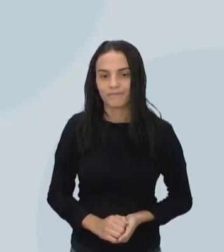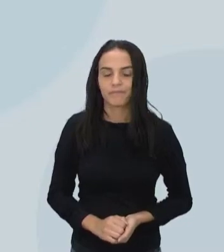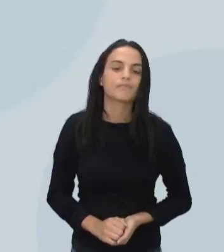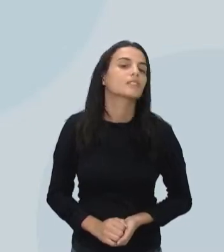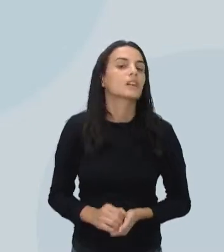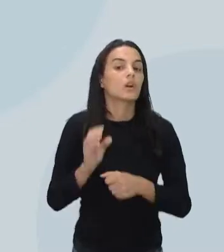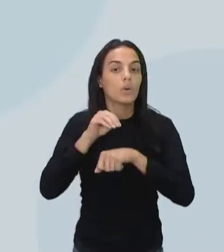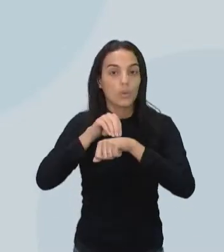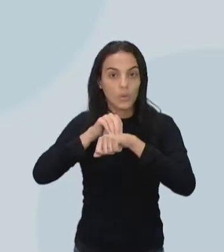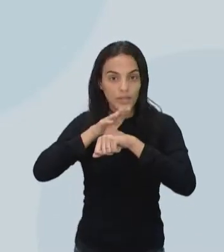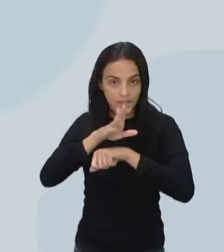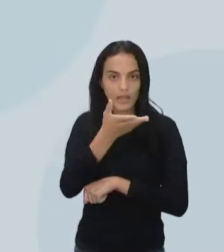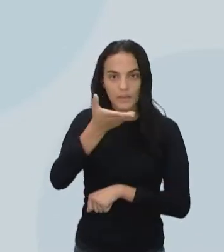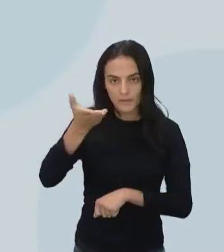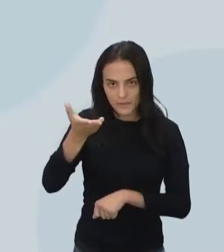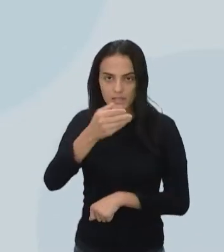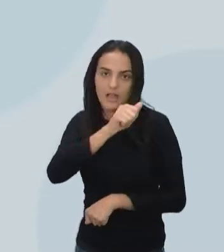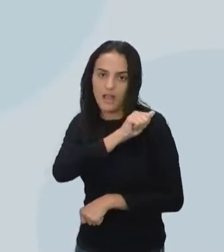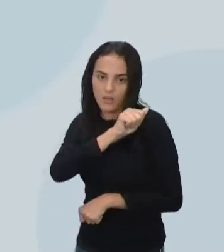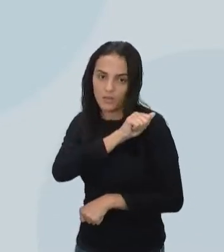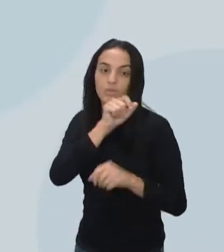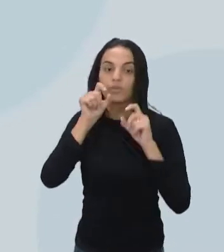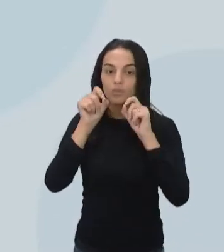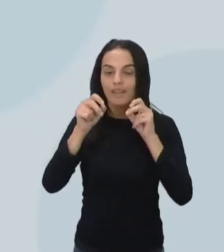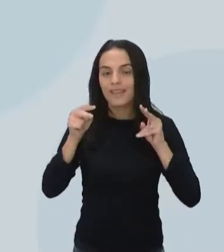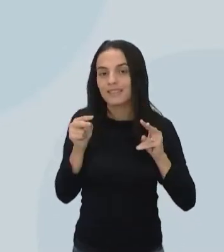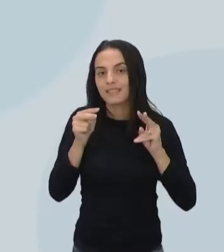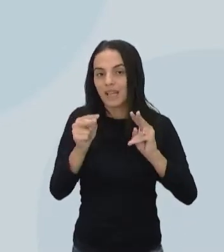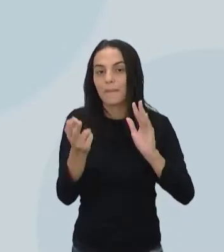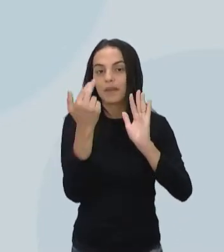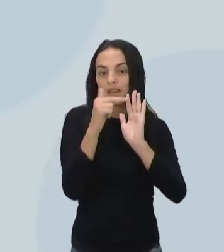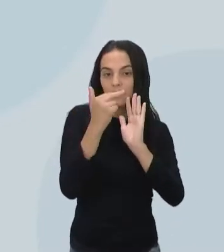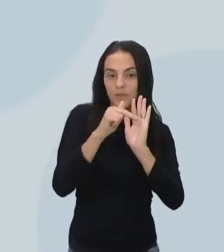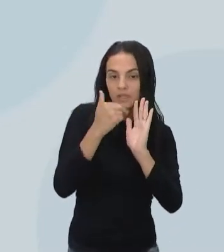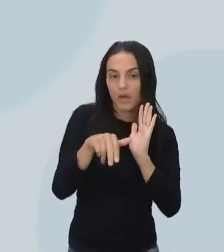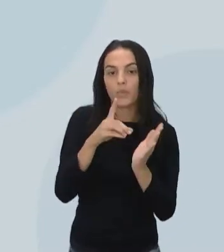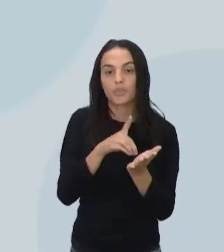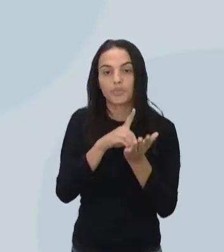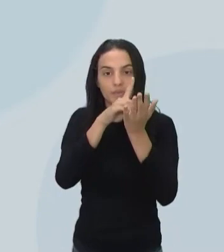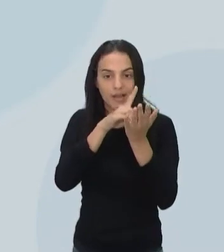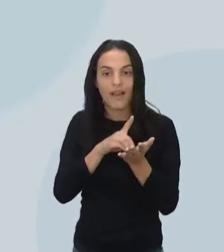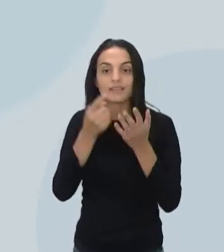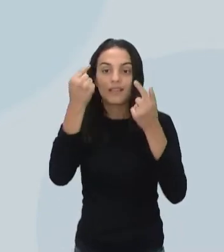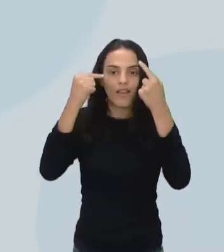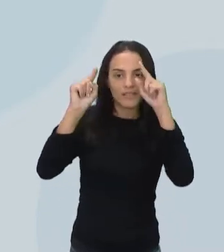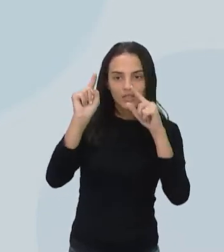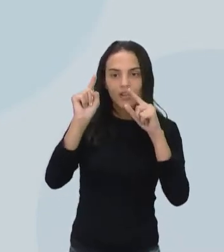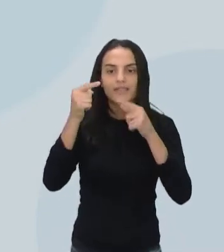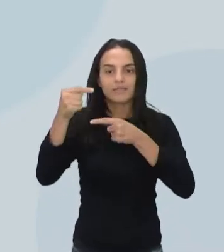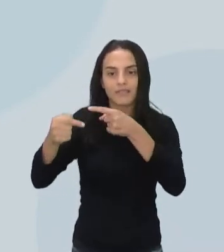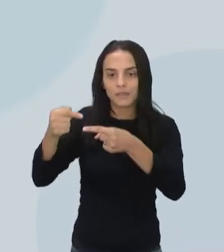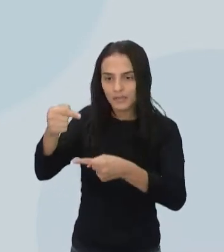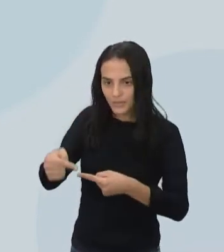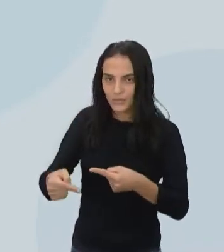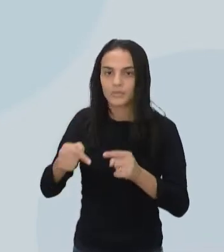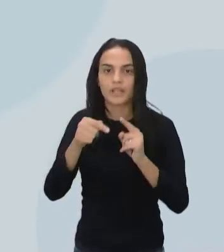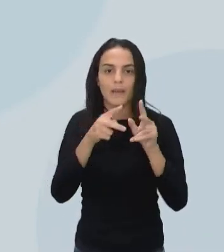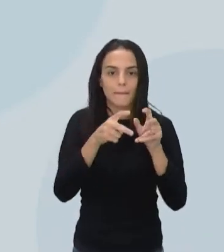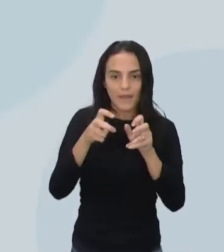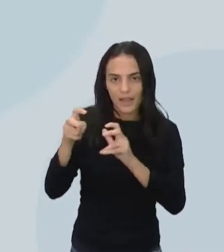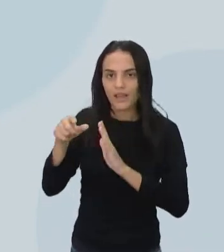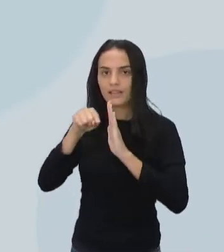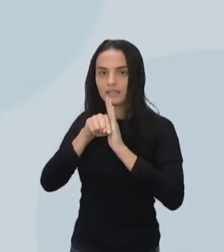Como orientação para você, estudante, sempre registrar em seu diário, né, de bordo as ideias geradas nesse percurso